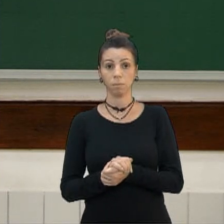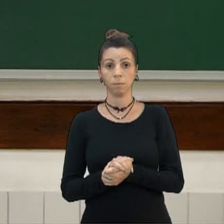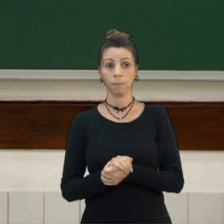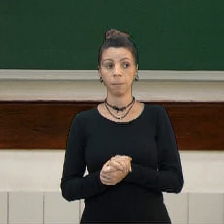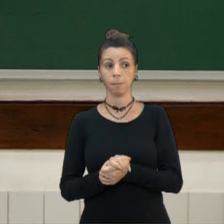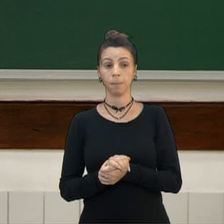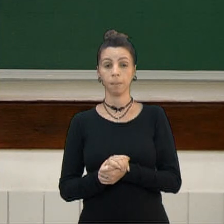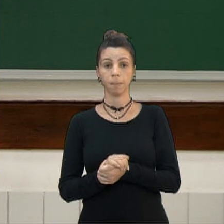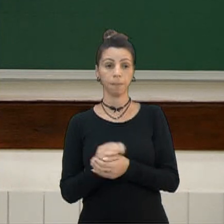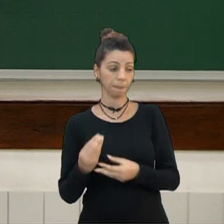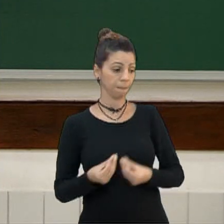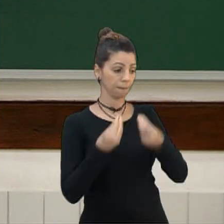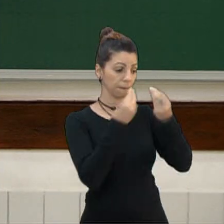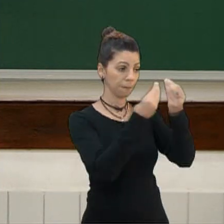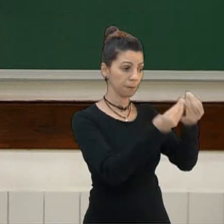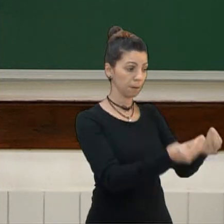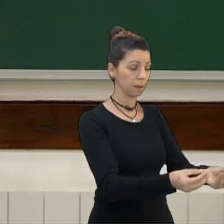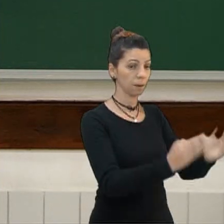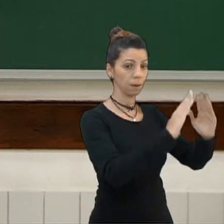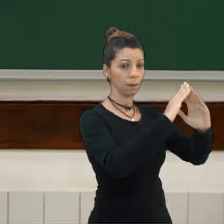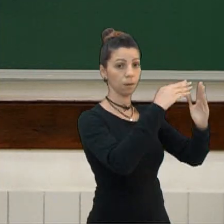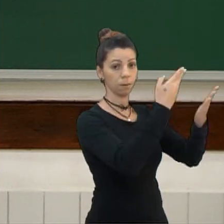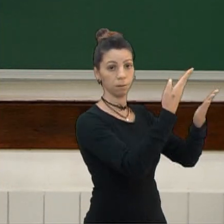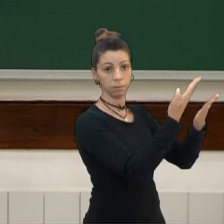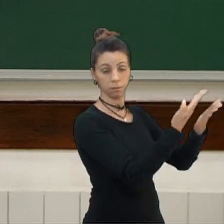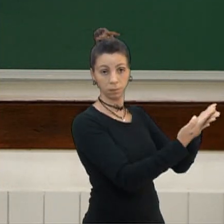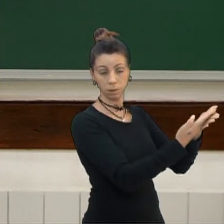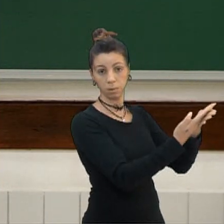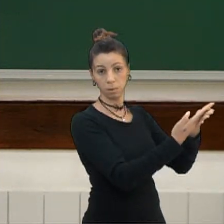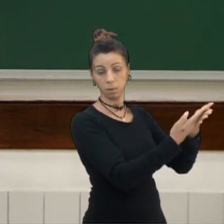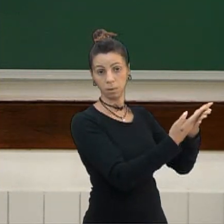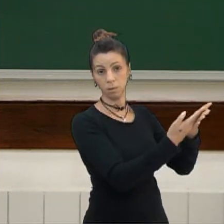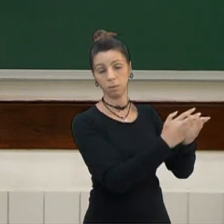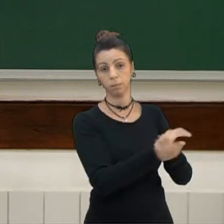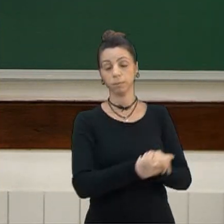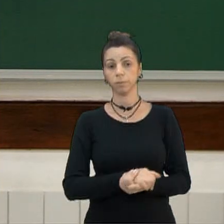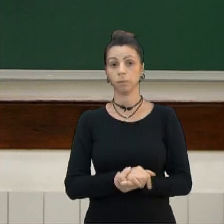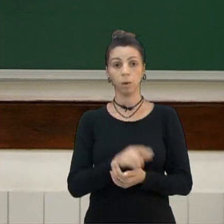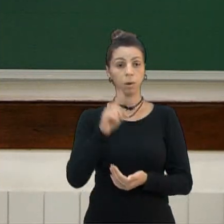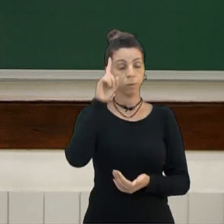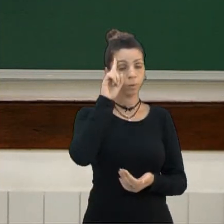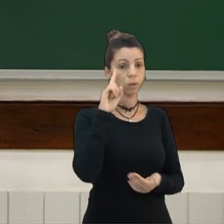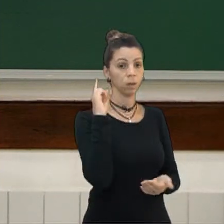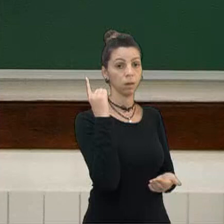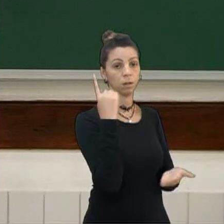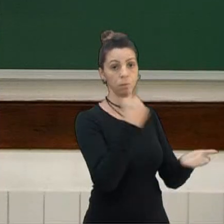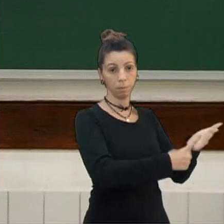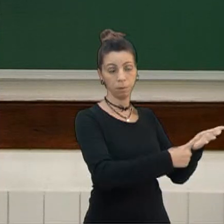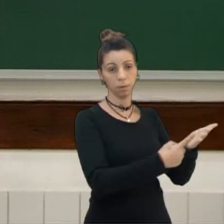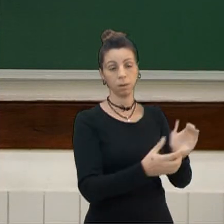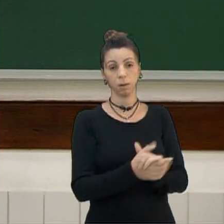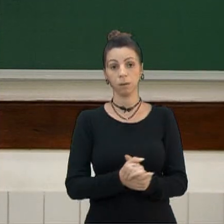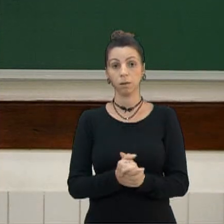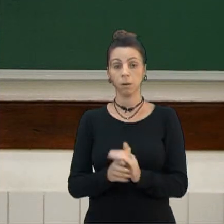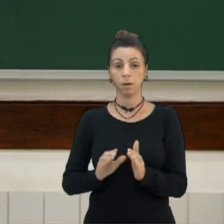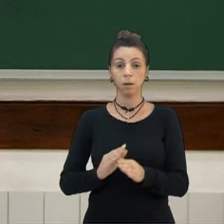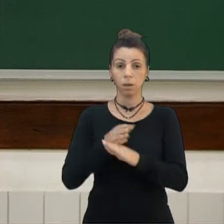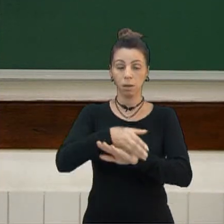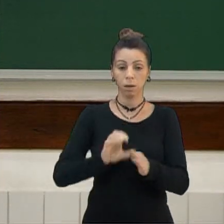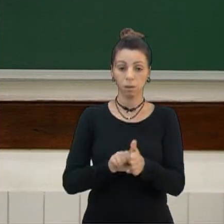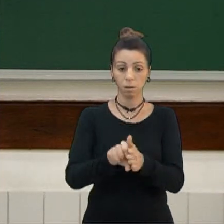essas atividades da escola no dia da merenda ou, né, façam as atividades do Classroom para marcar a presença de vocês,